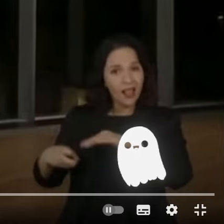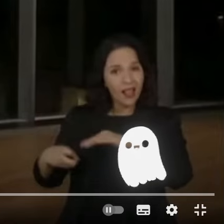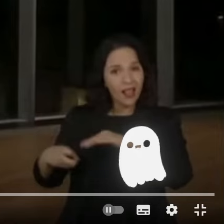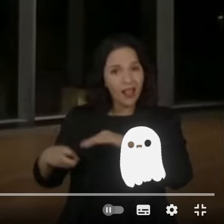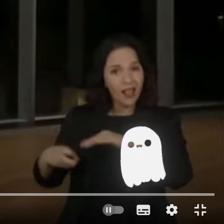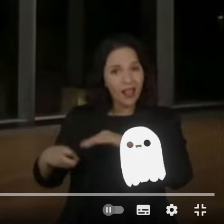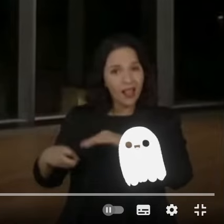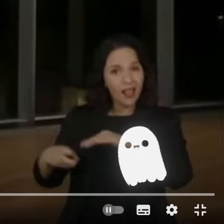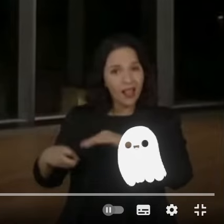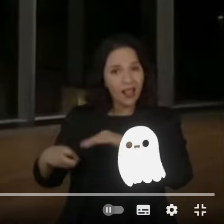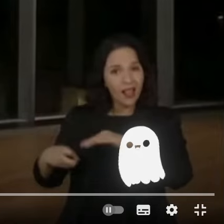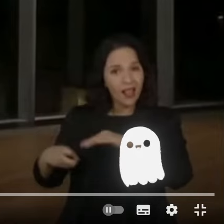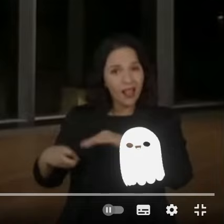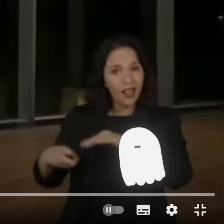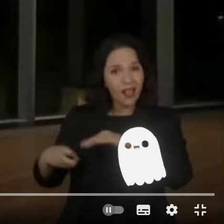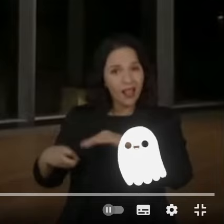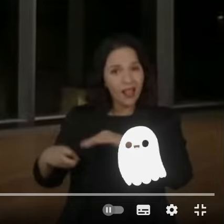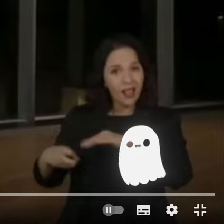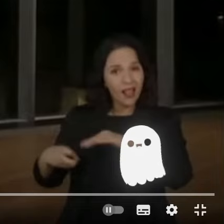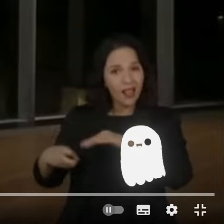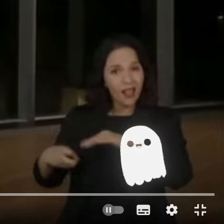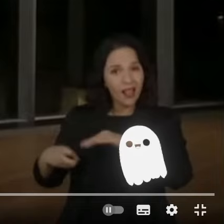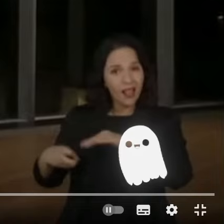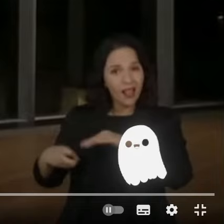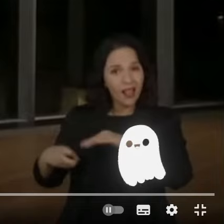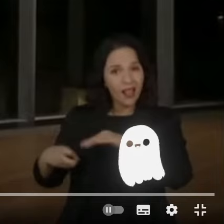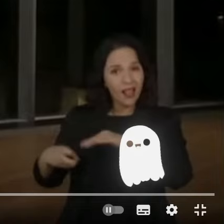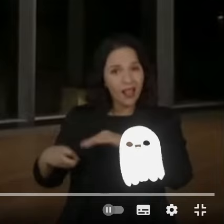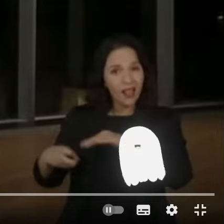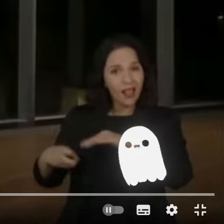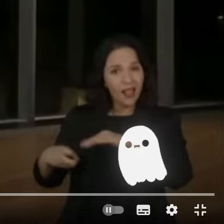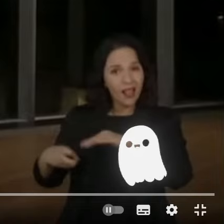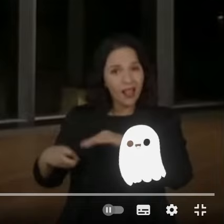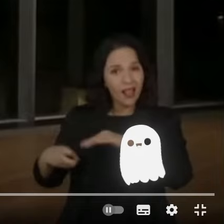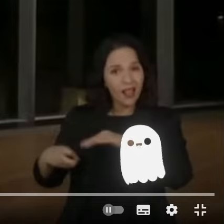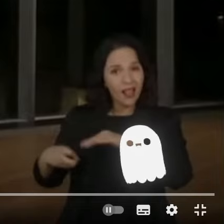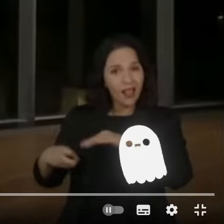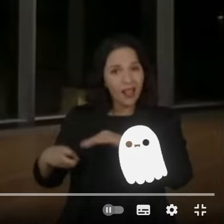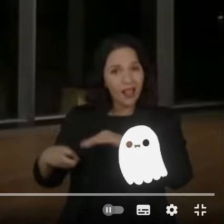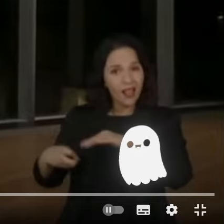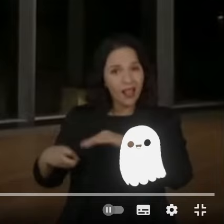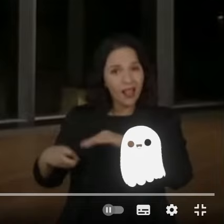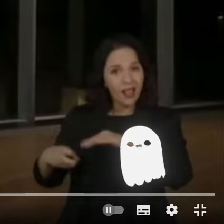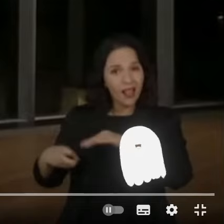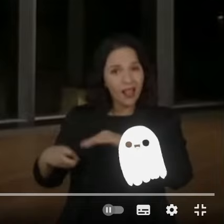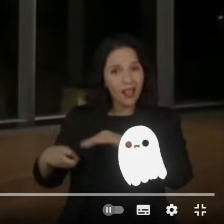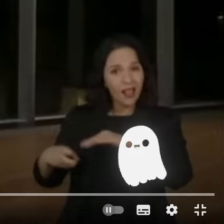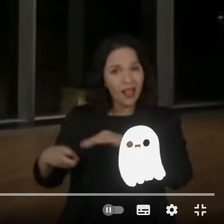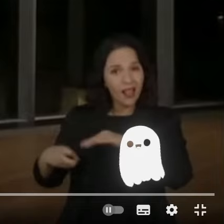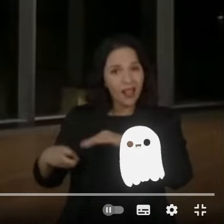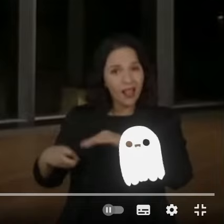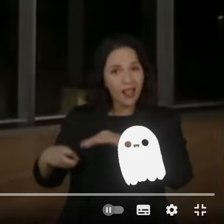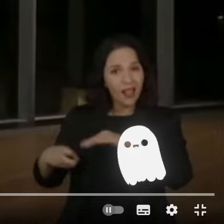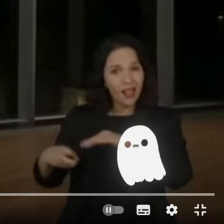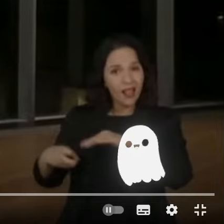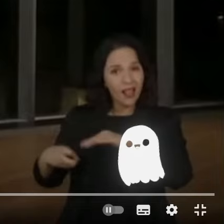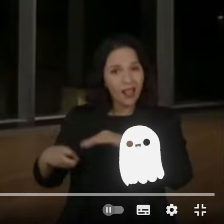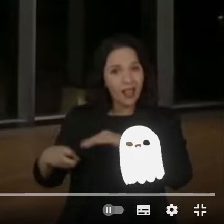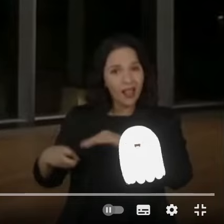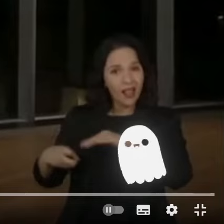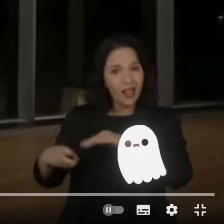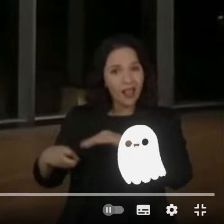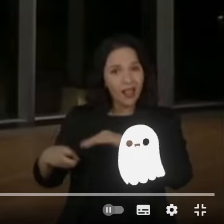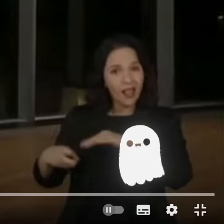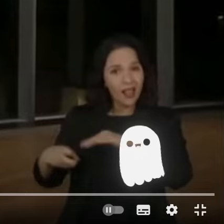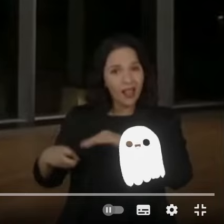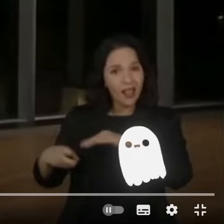a gente colocou, pra assistir, eu coloquei o VHS pra assistir. E os nossos pais não deixaram, então a gente assistiu enquanto eles já estavam